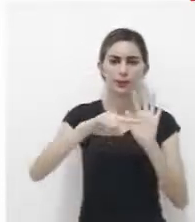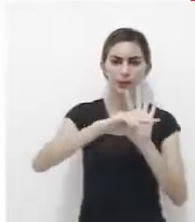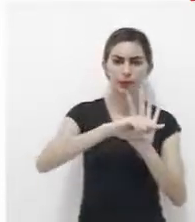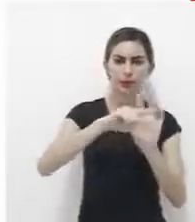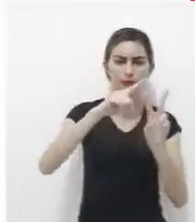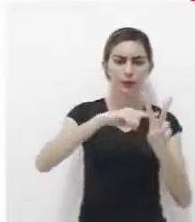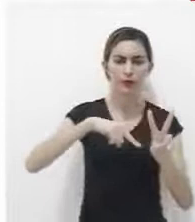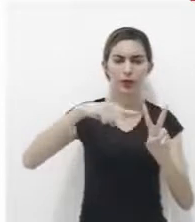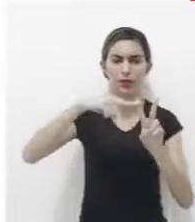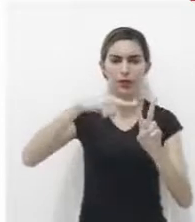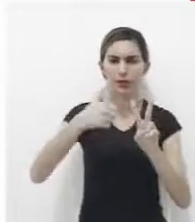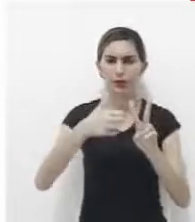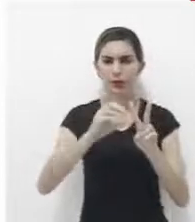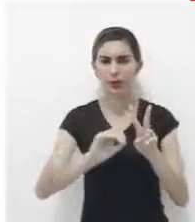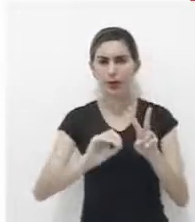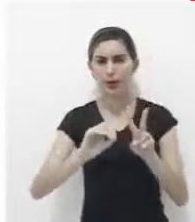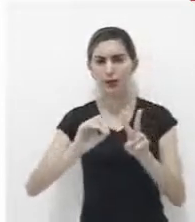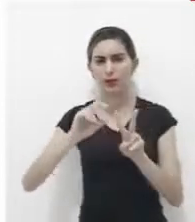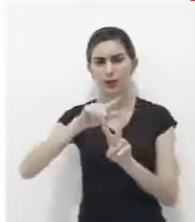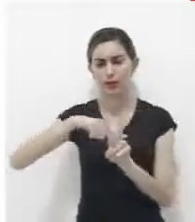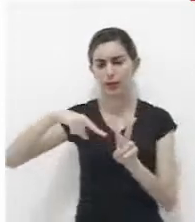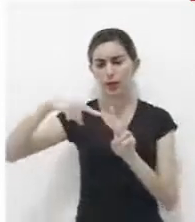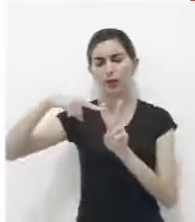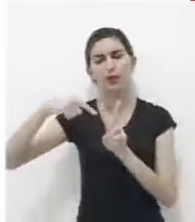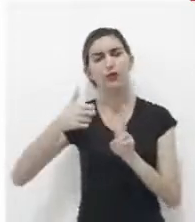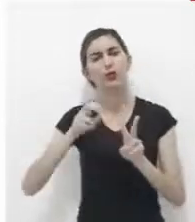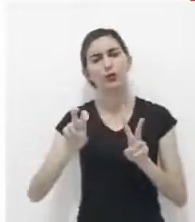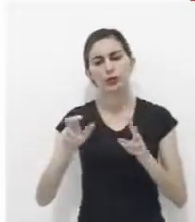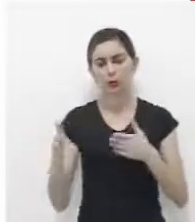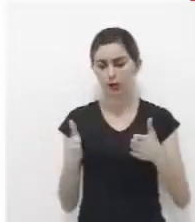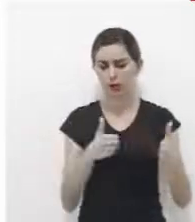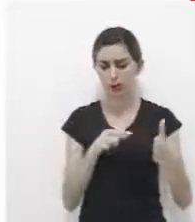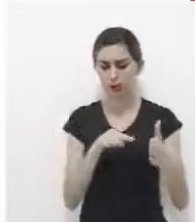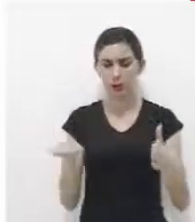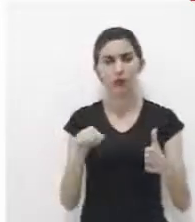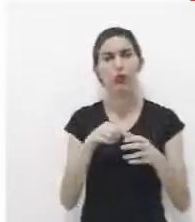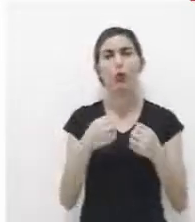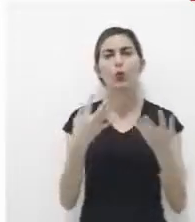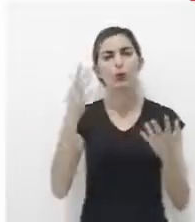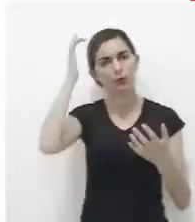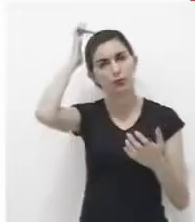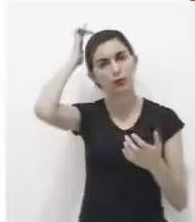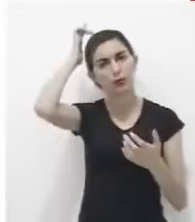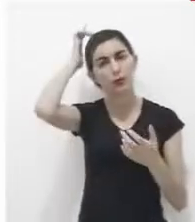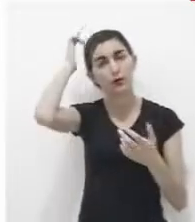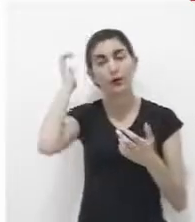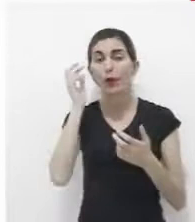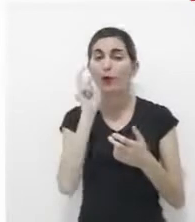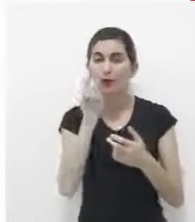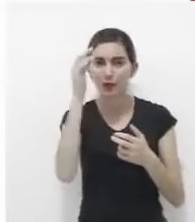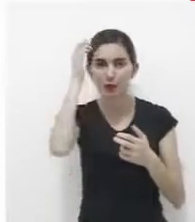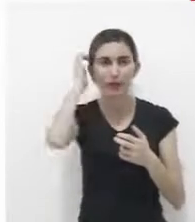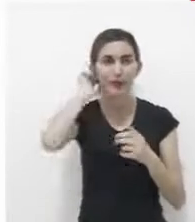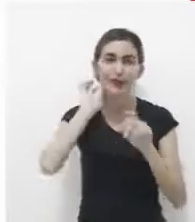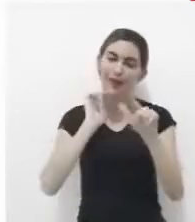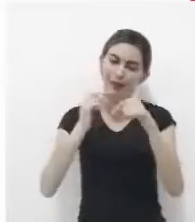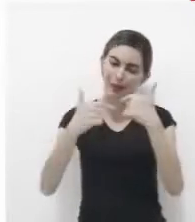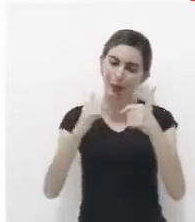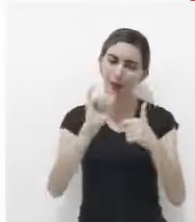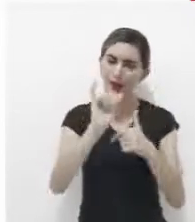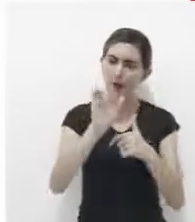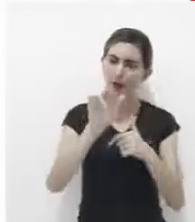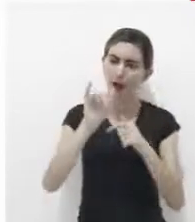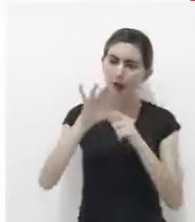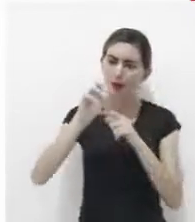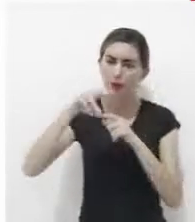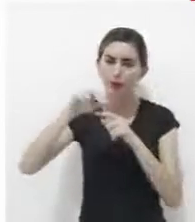intervalo menos raiz de 10 e raiz de 15? E aí? Veja que nós estamos aqui trabalhando agora